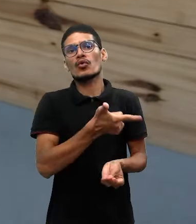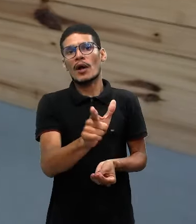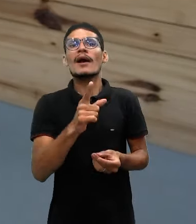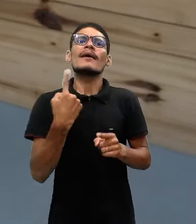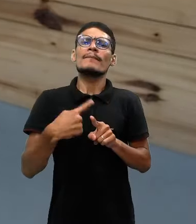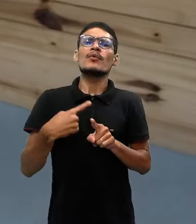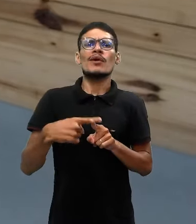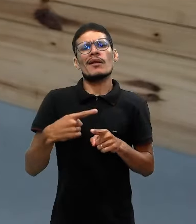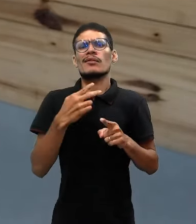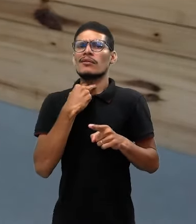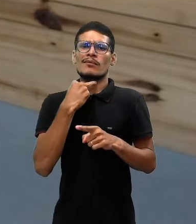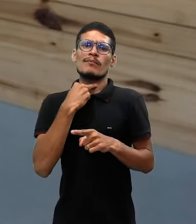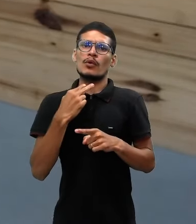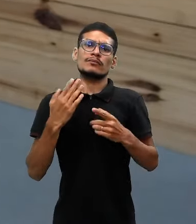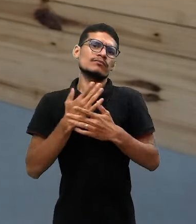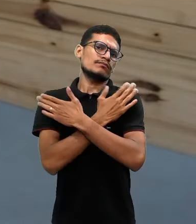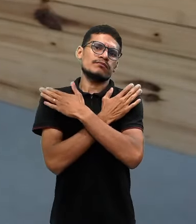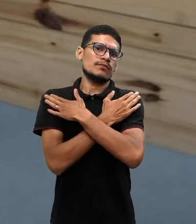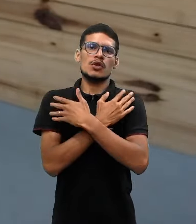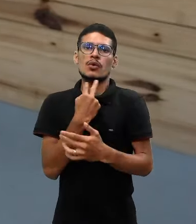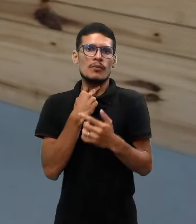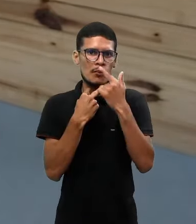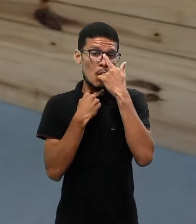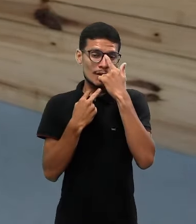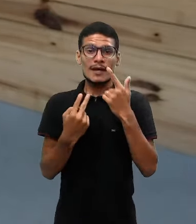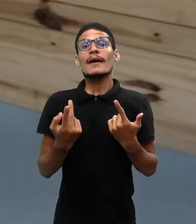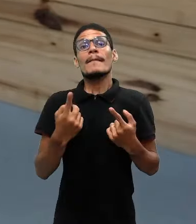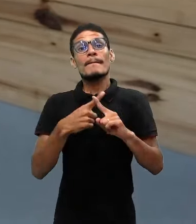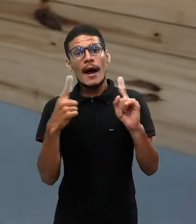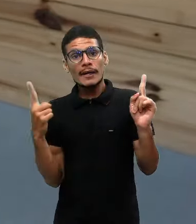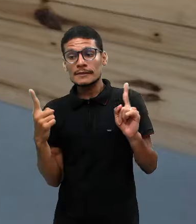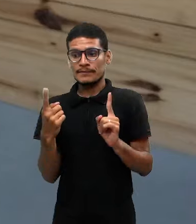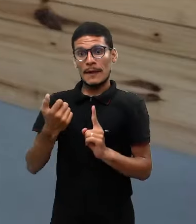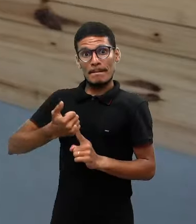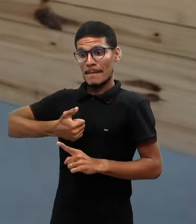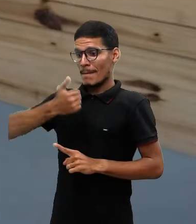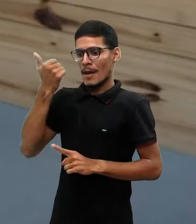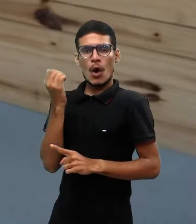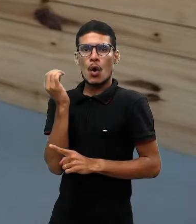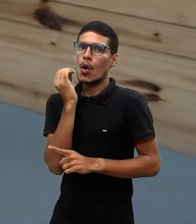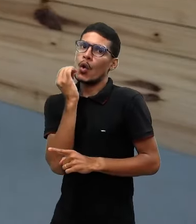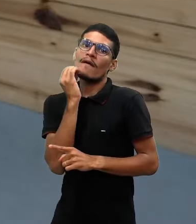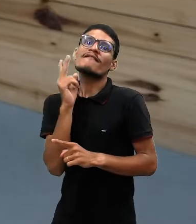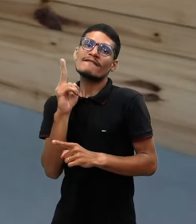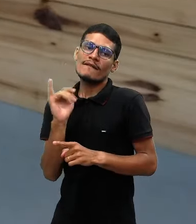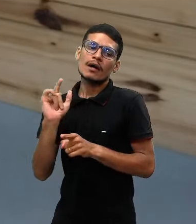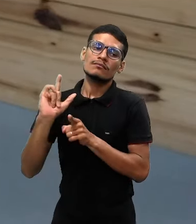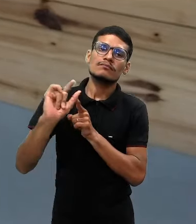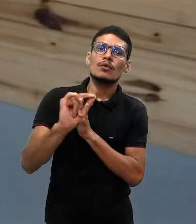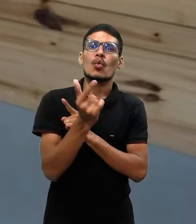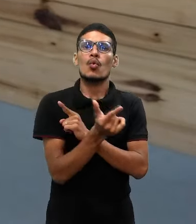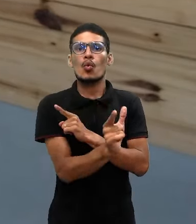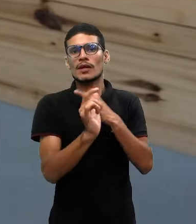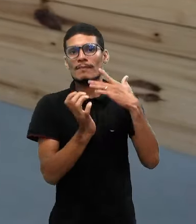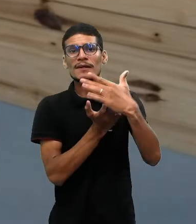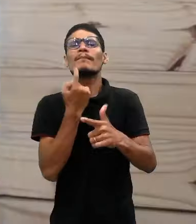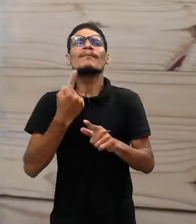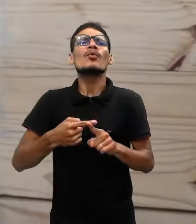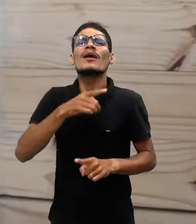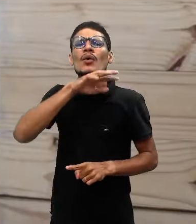dá para ficar desempregado. Mas na primeira oportunidade, vai sair para outra empresa. E por que é que isso é ruim?